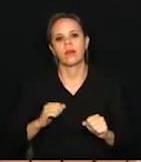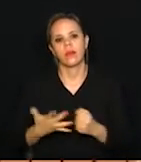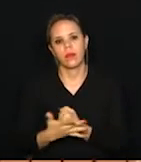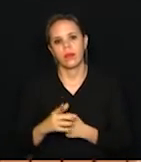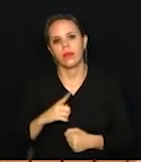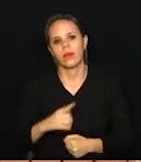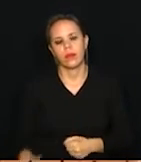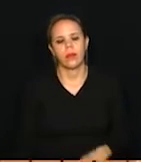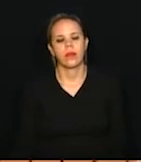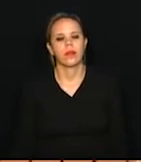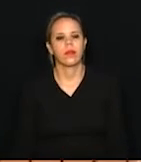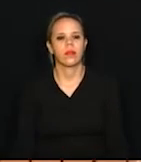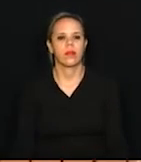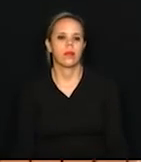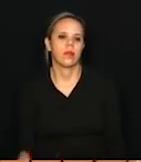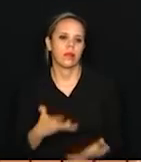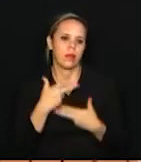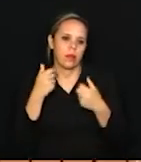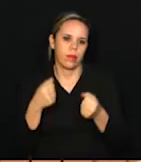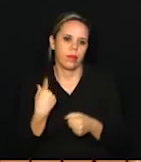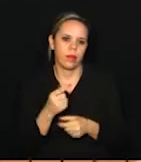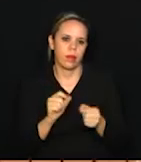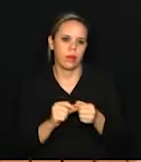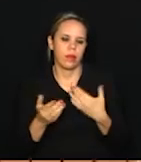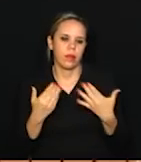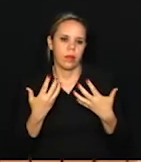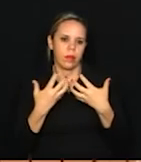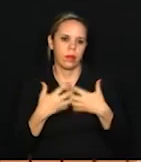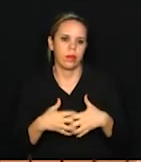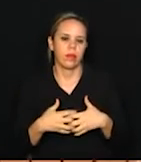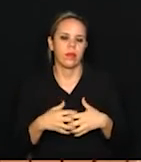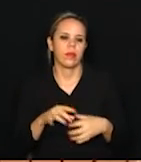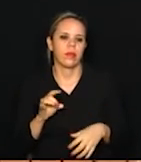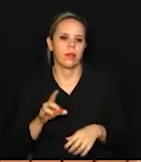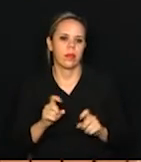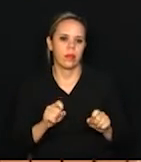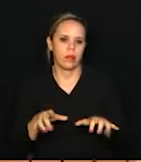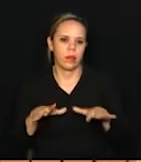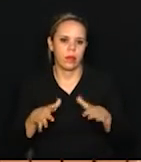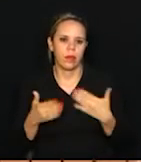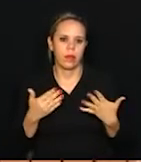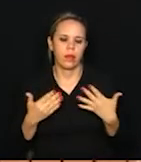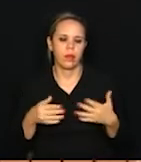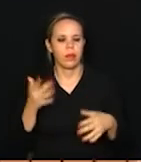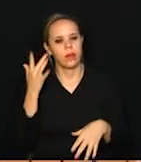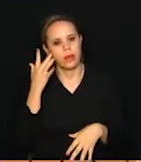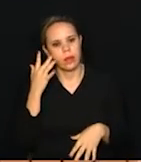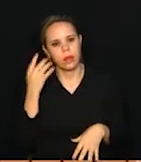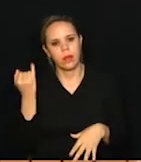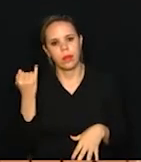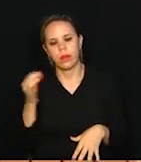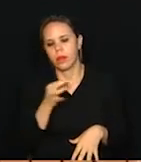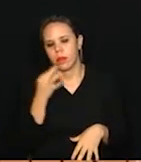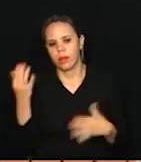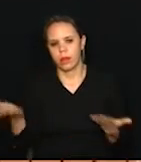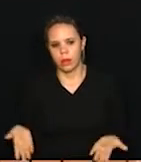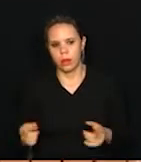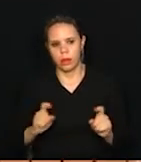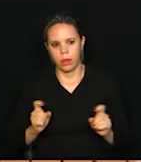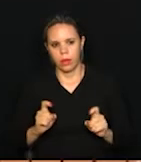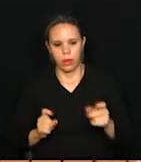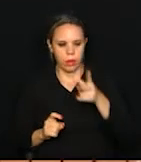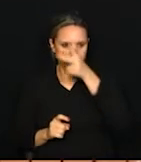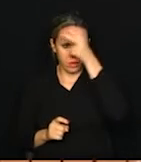condição tanto melhor para a gente fazer um debate, inclusive, não só uma audiência, mas um debate, mas eu acho que foi muito produtiva hoje essa audiência